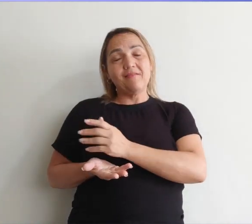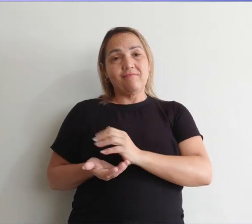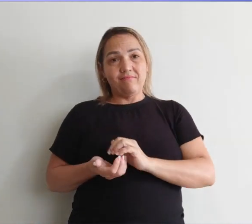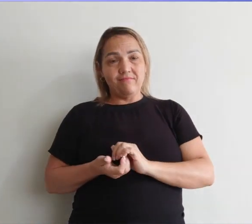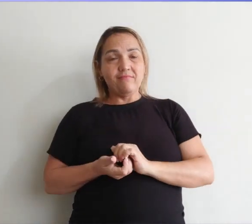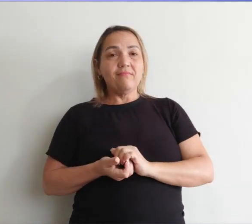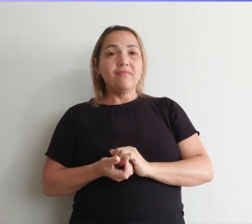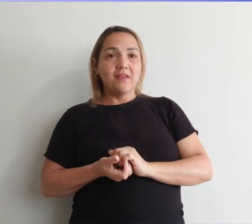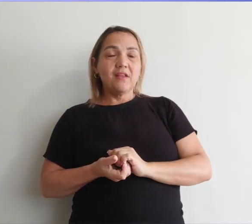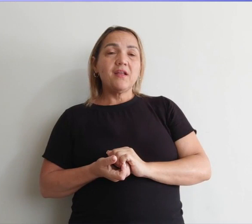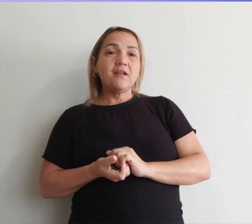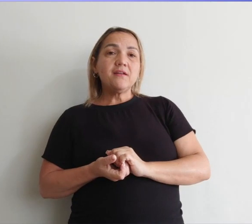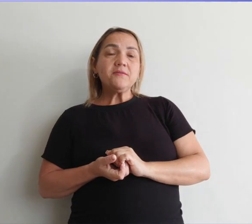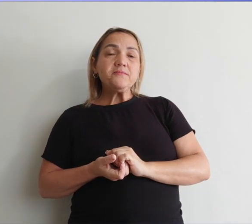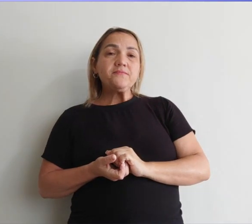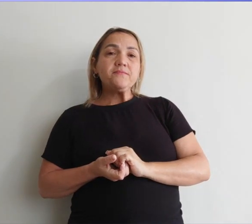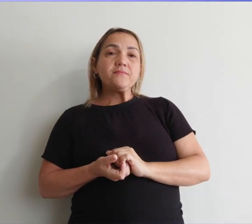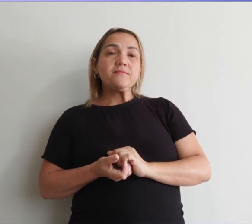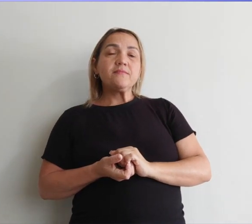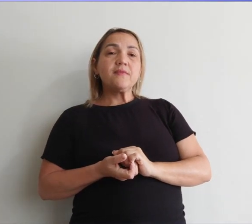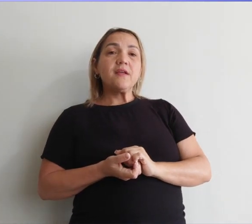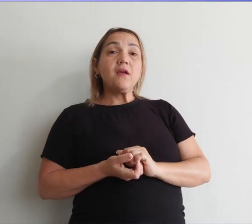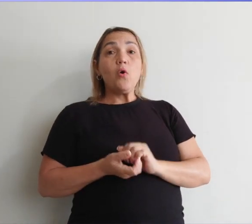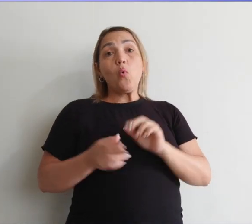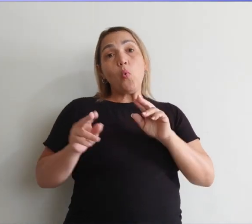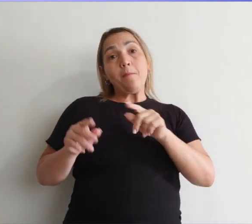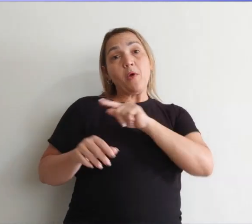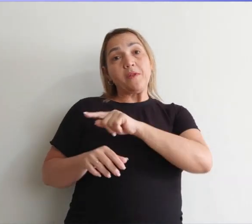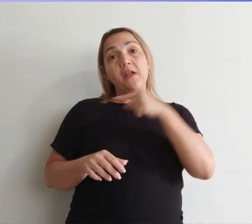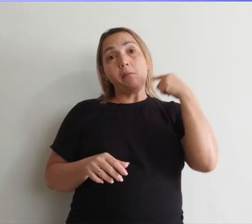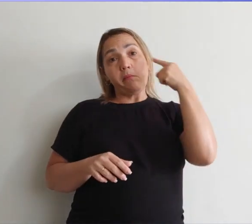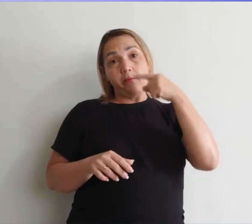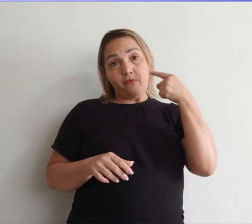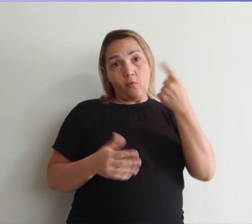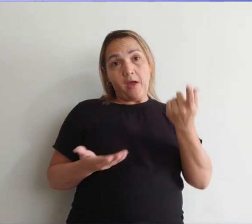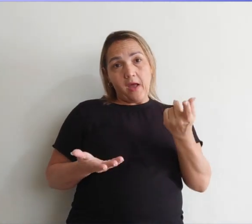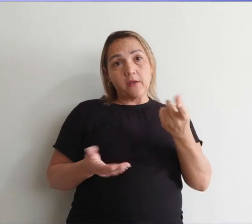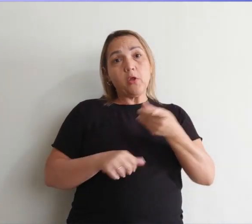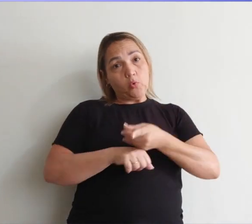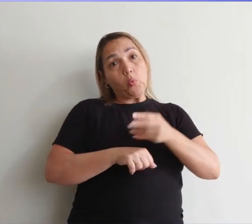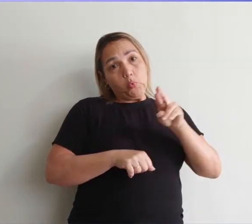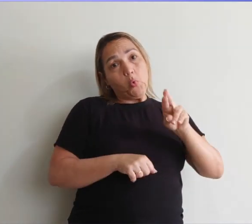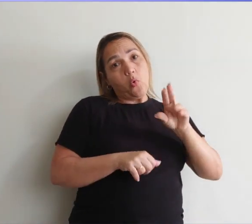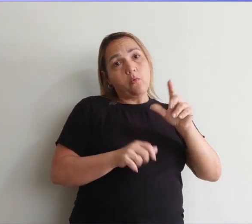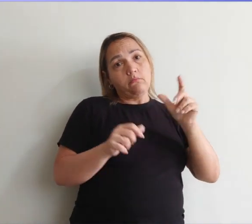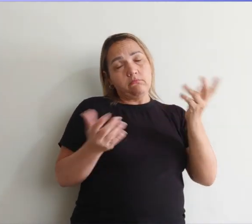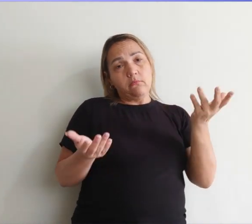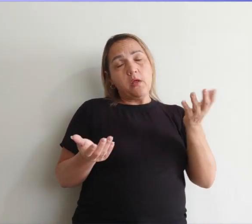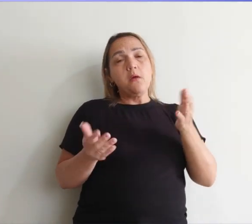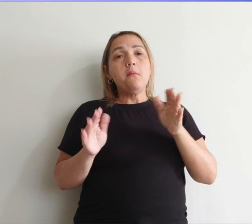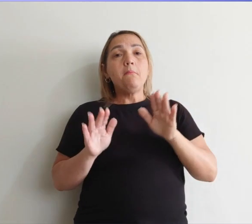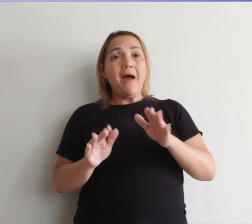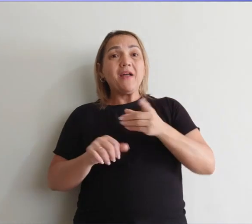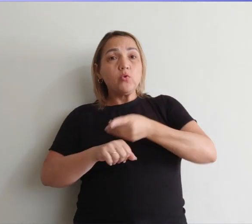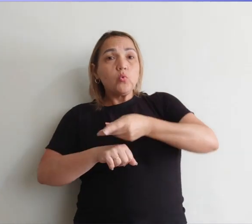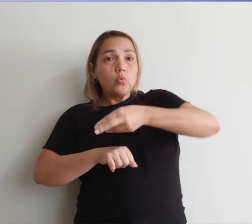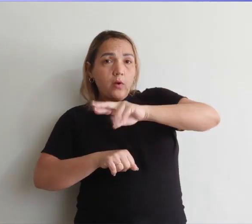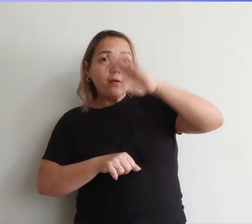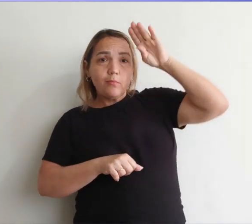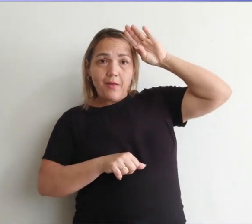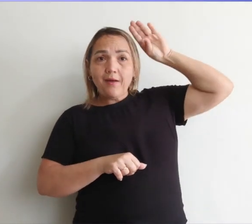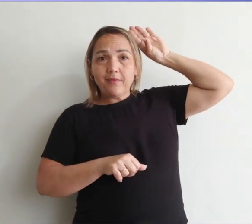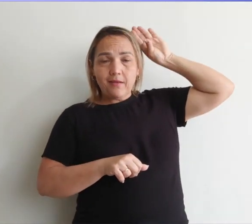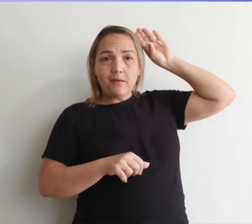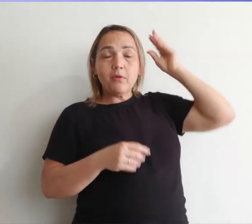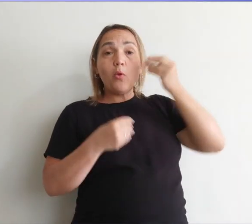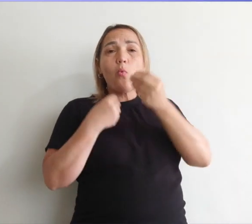doutor de outros cursos, né? Meu irmão, por exemplo, é advogado e ele é doutor. Aquela história. Mas, realmente, assim,